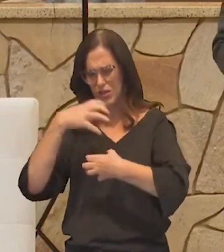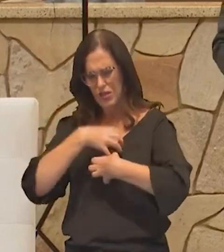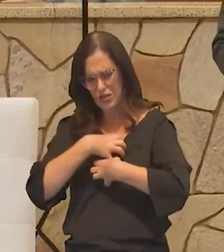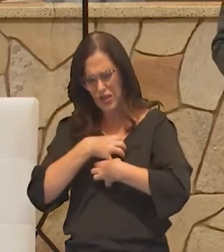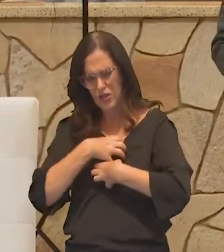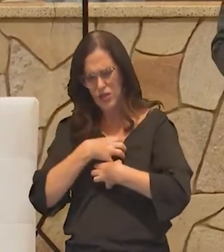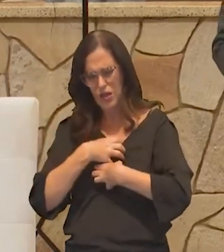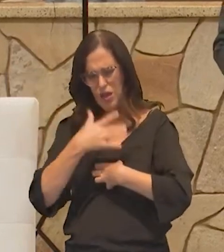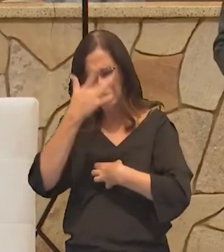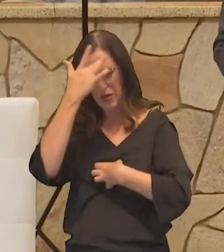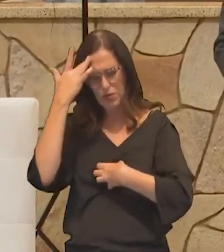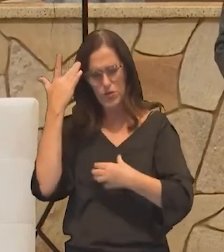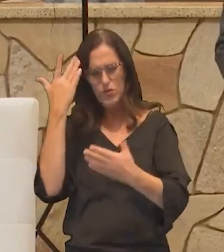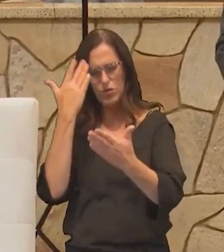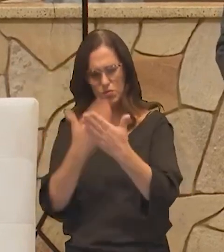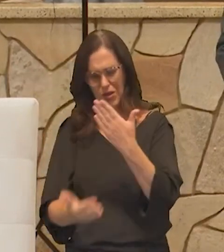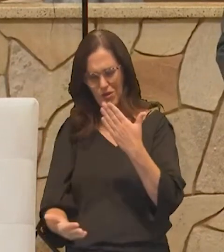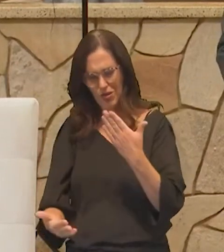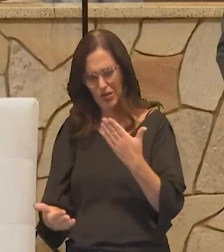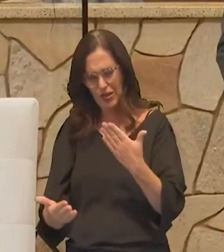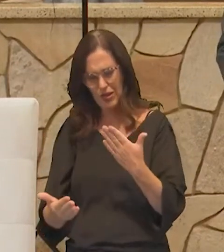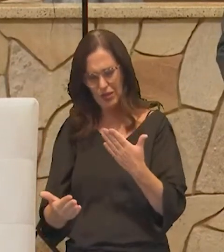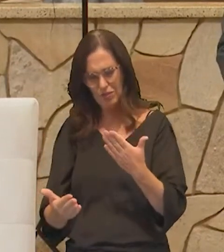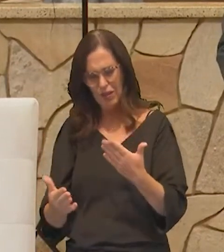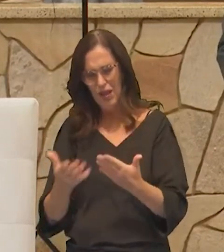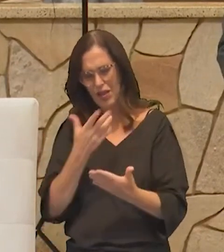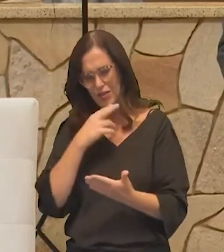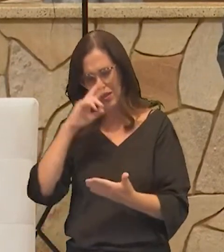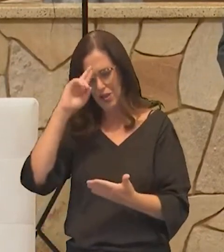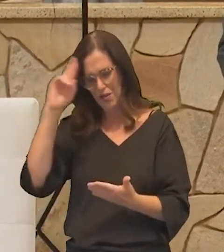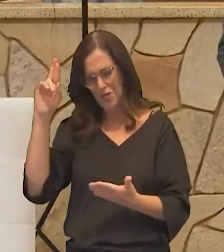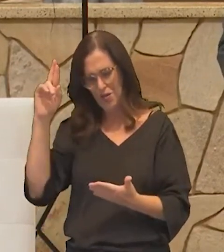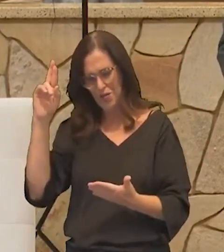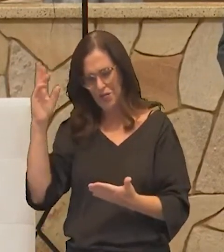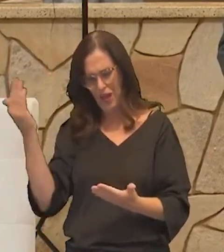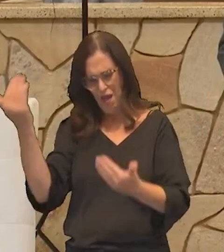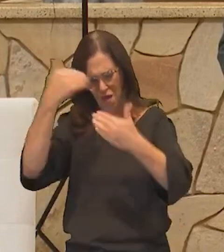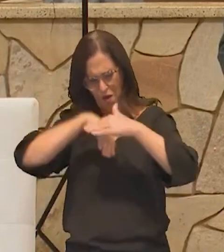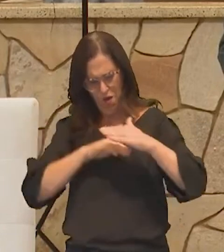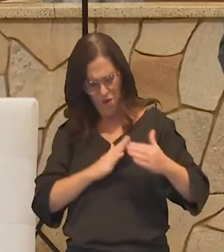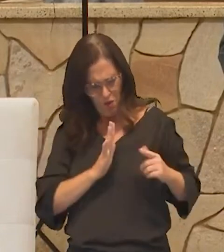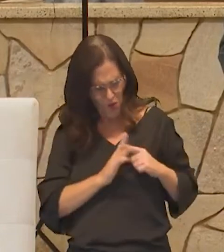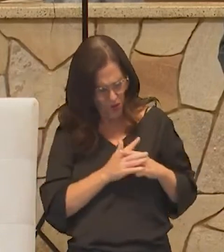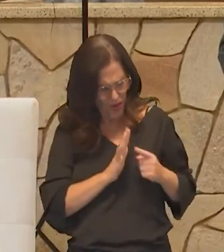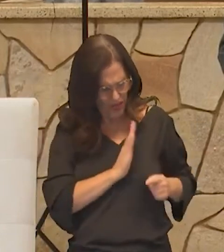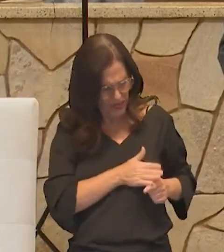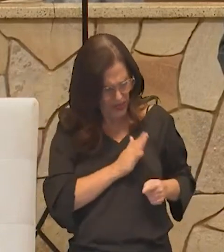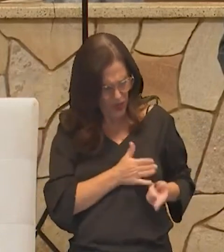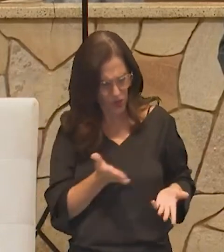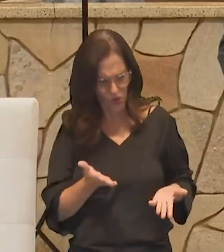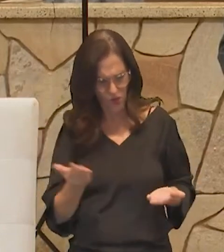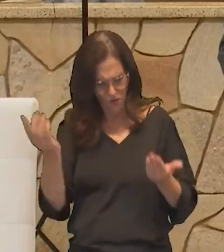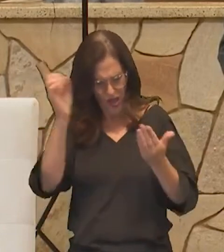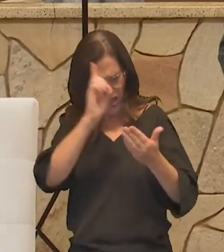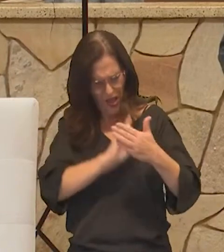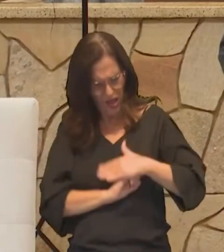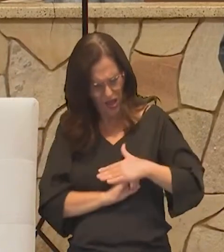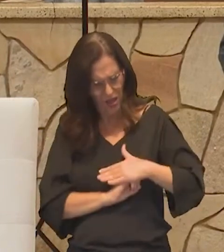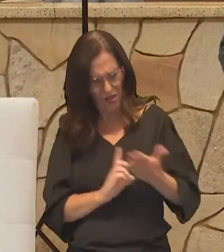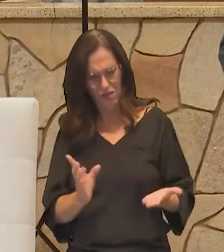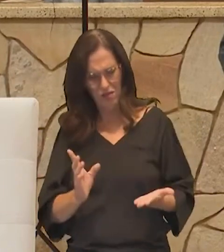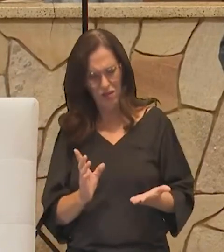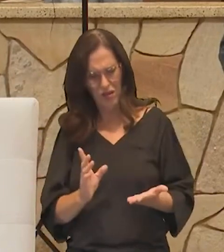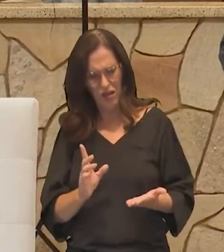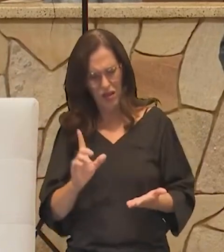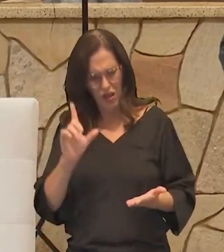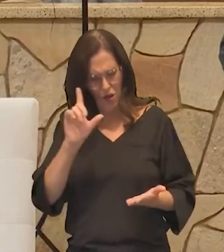pessoas perdidas. Senhor, age em nossa vida, age em nosso coração, para que cada vez